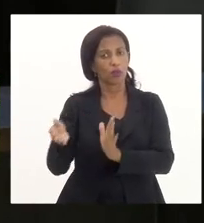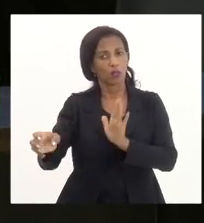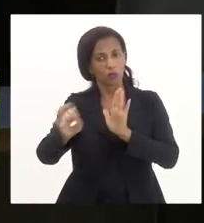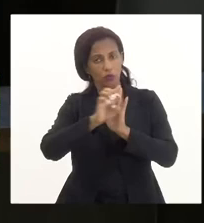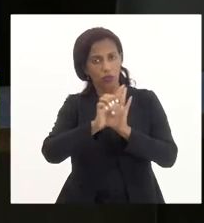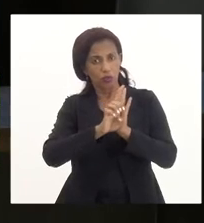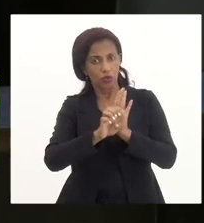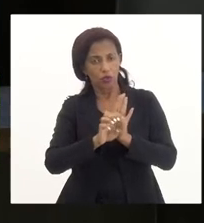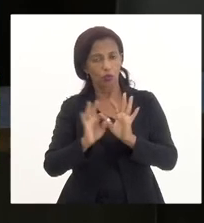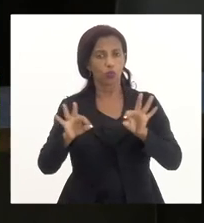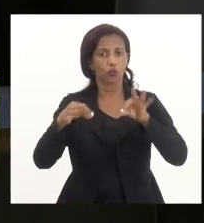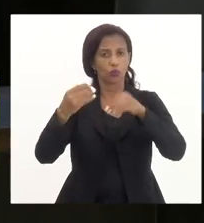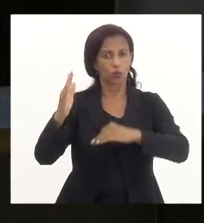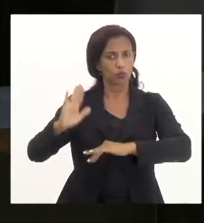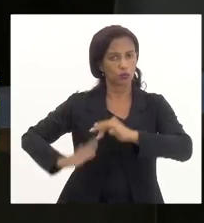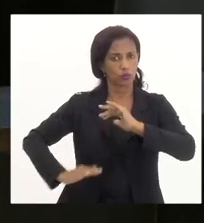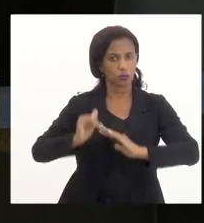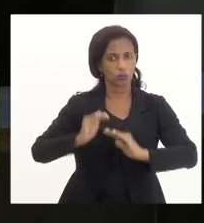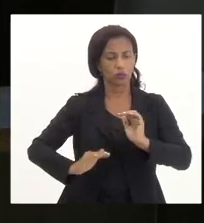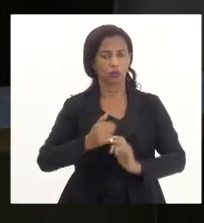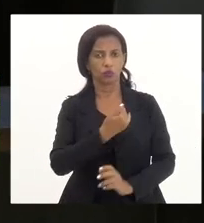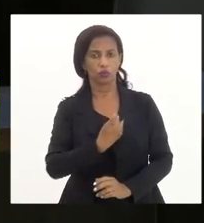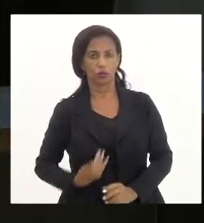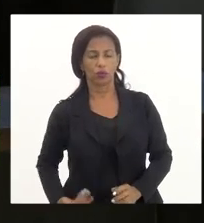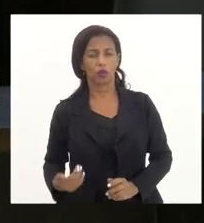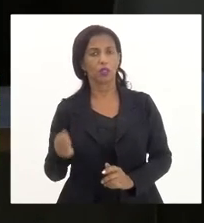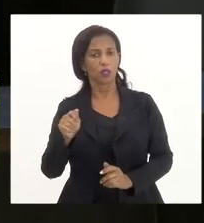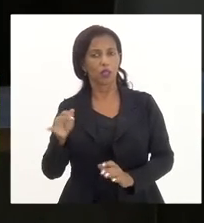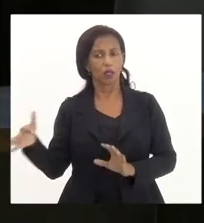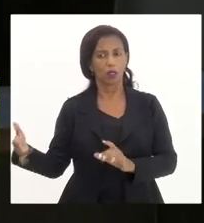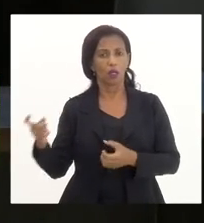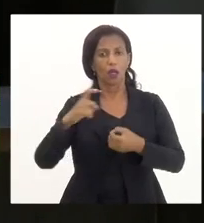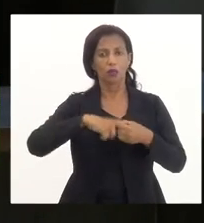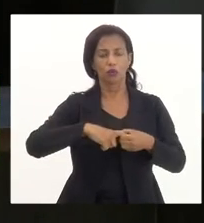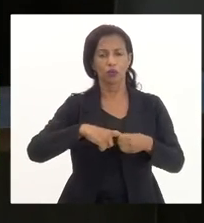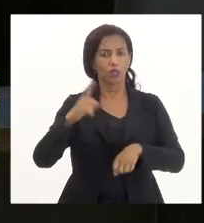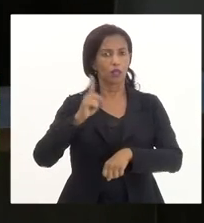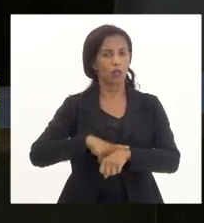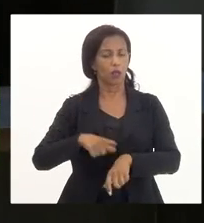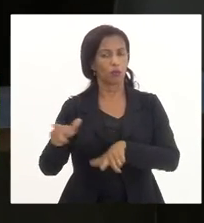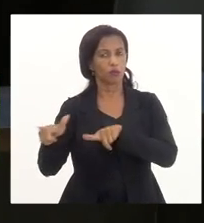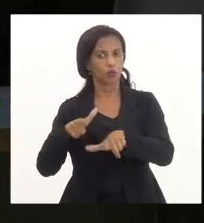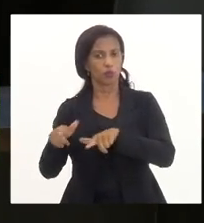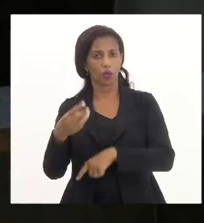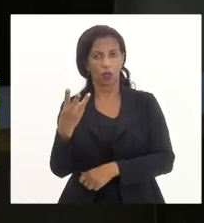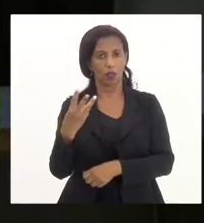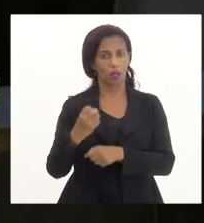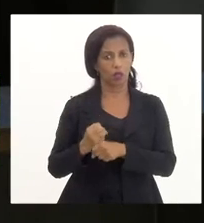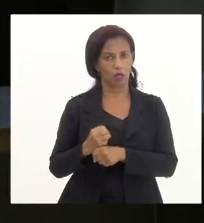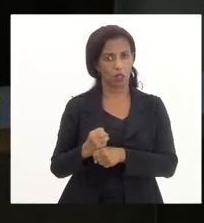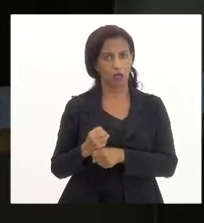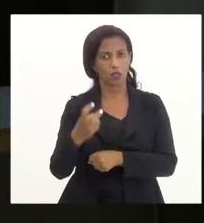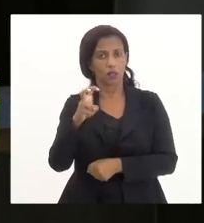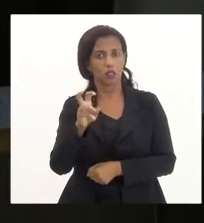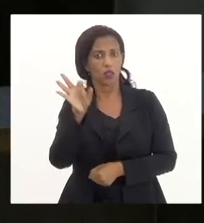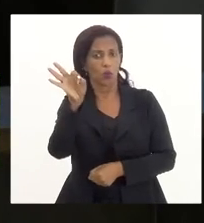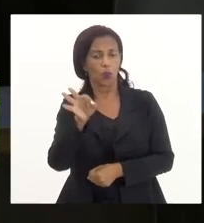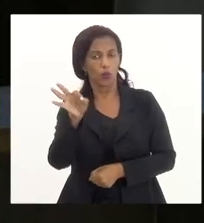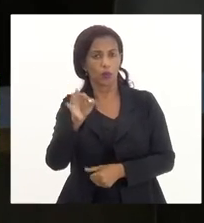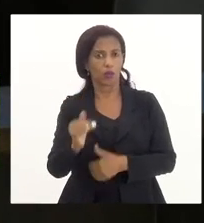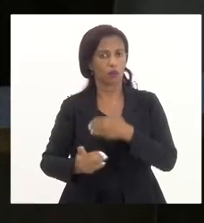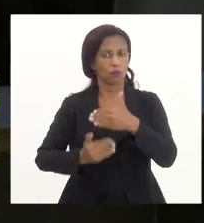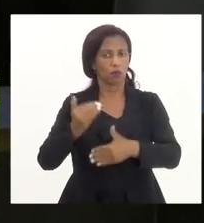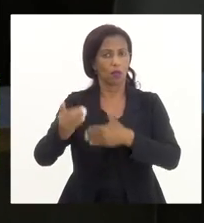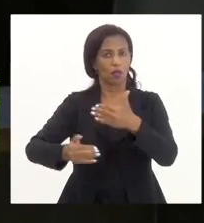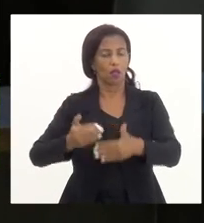que completa a todos os servidores públicos que associe tempo de serviço que eu proponho ser de 3 anos 5 porcento a cada